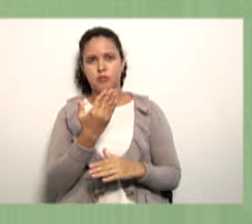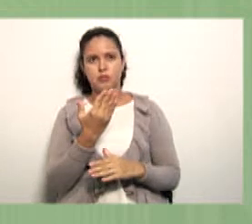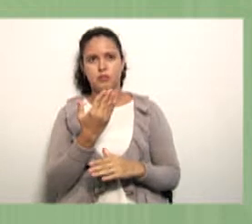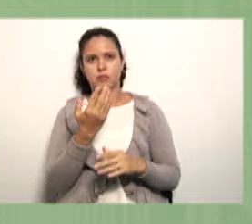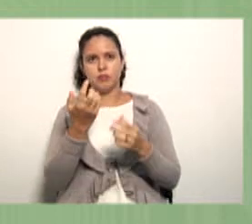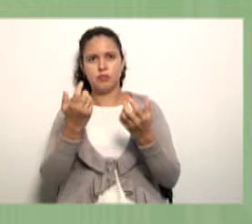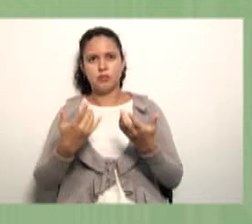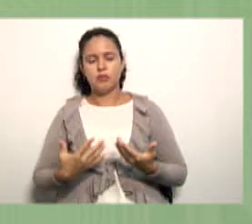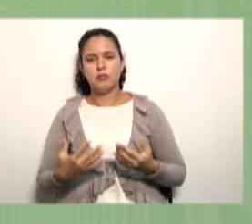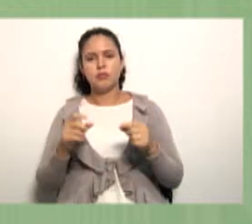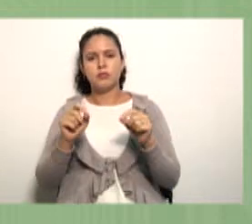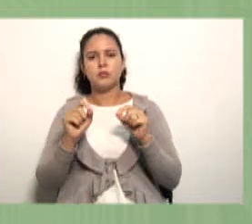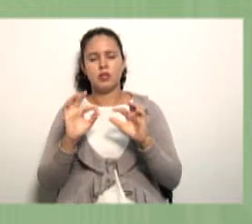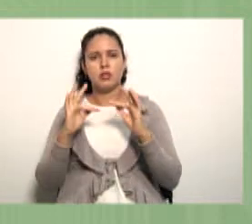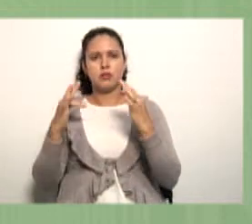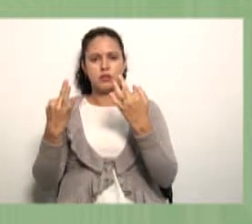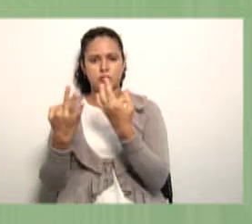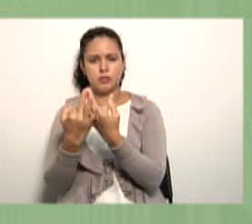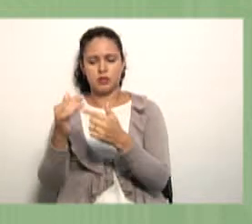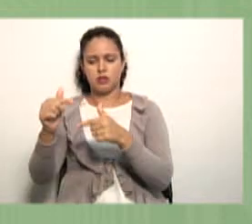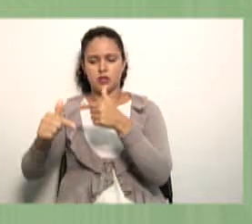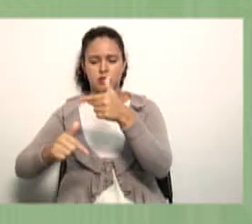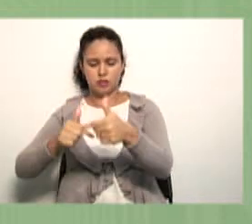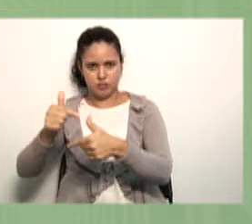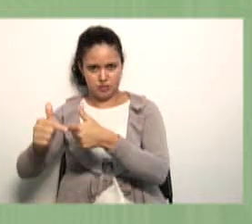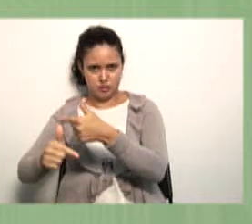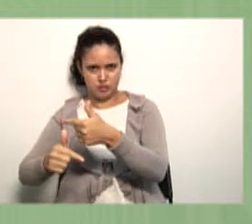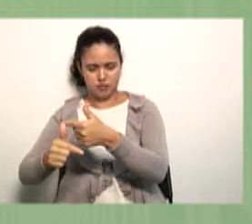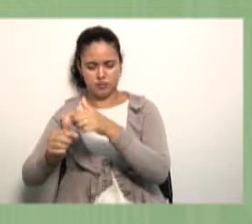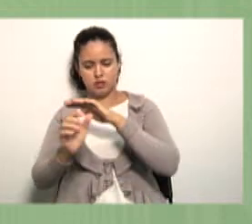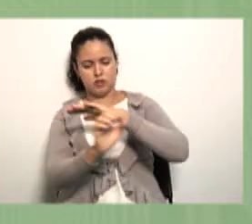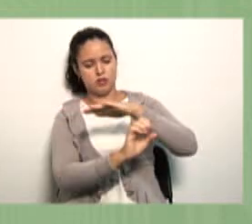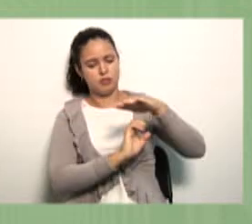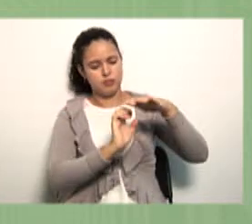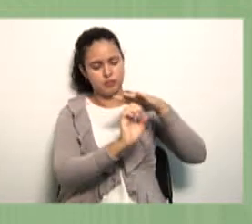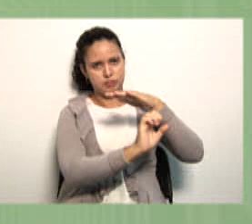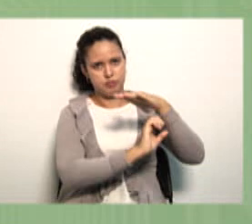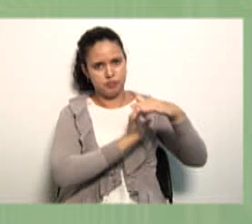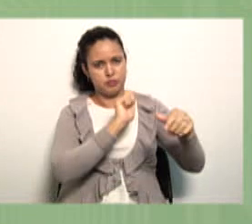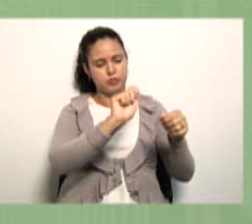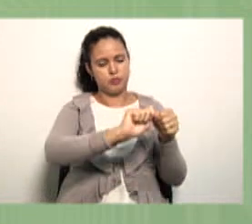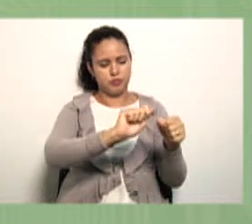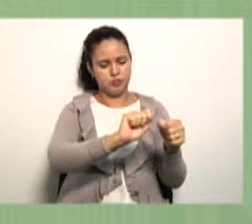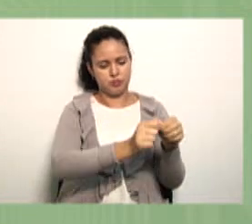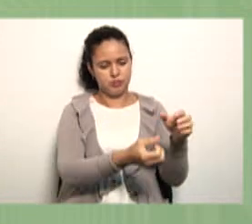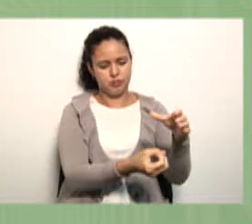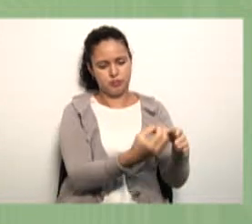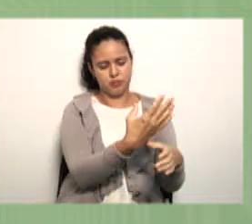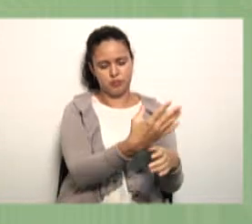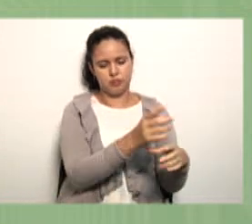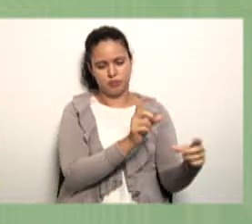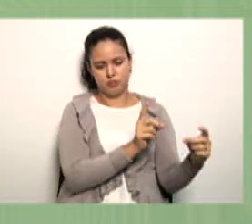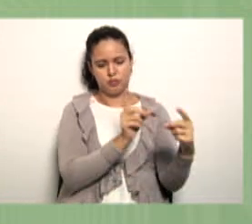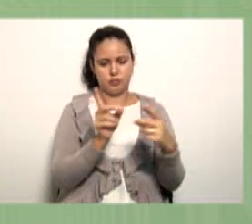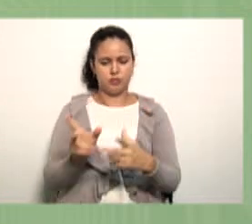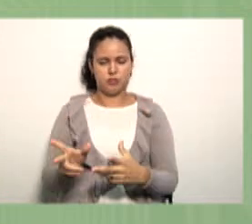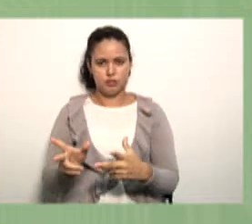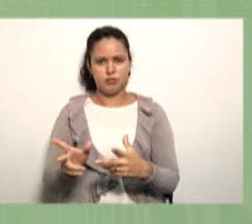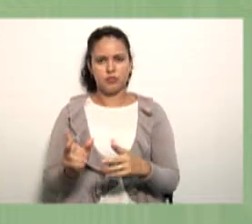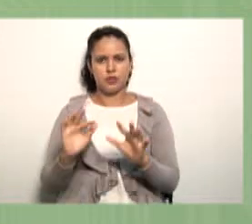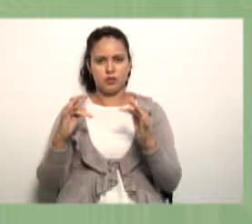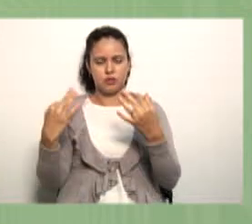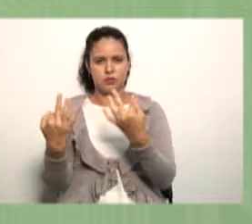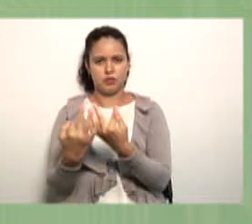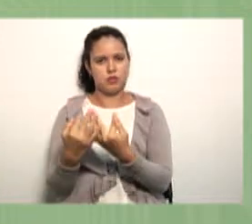entre o trabalho que a família oferece para a empresa e os produtos que as empresas vendem para as famílias, a